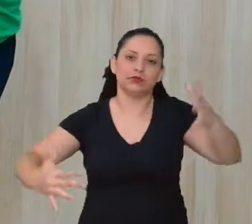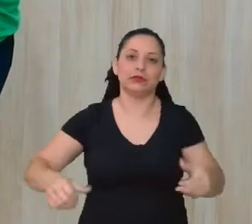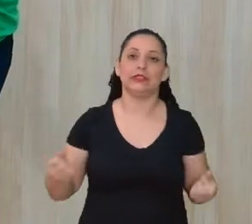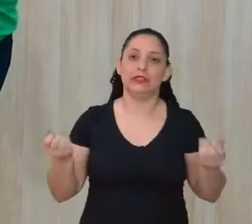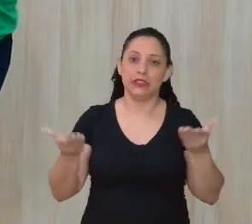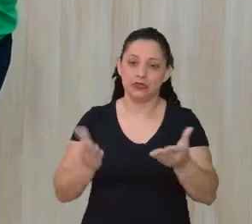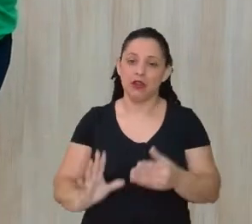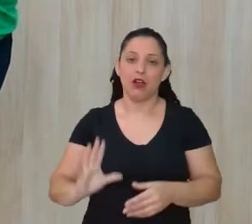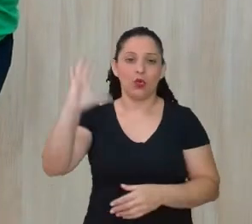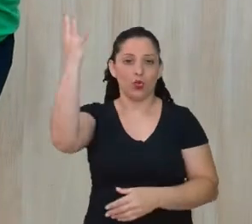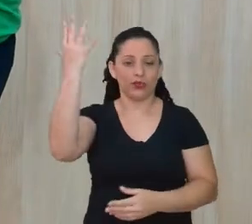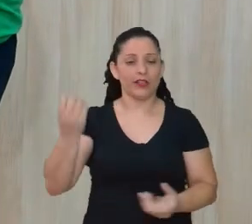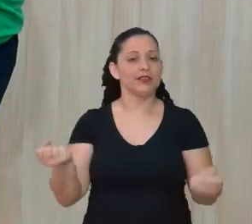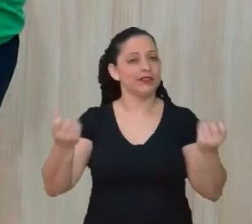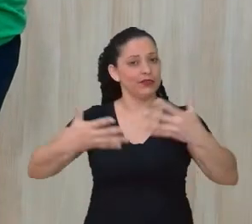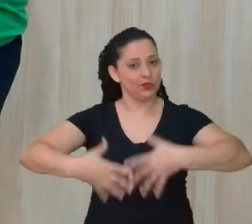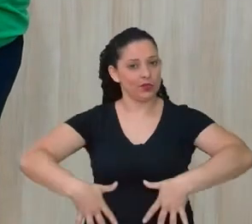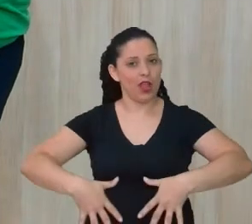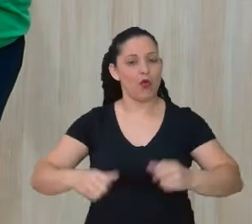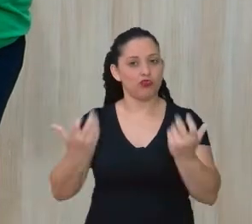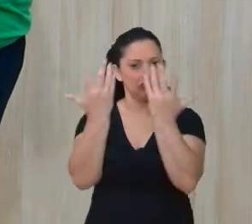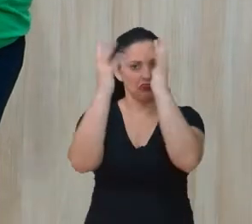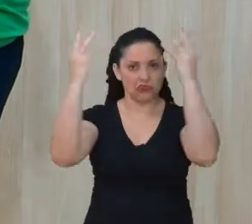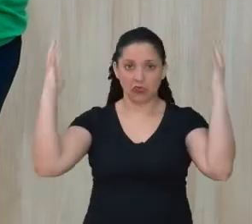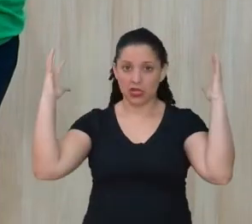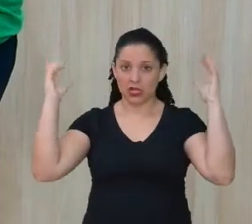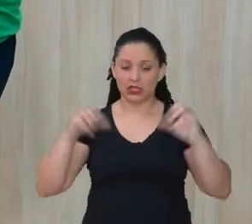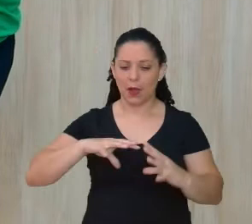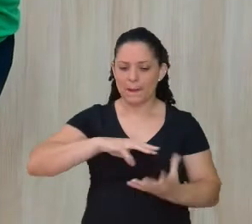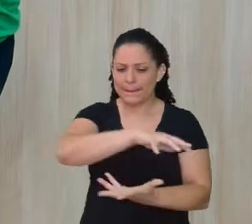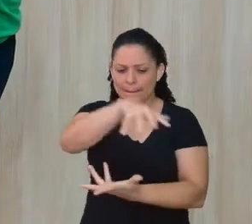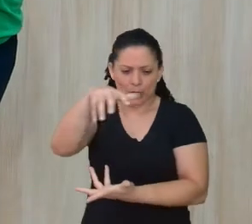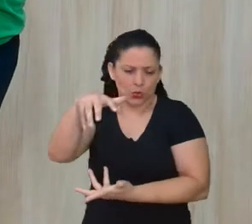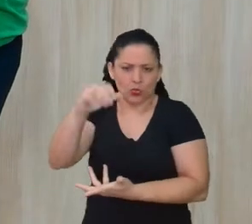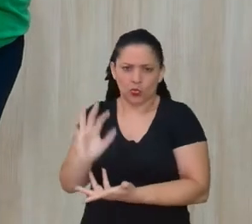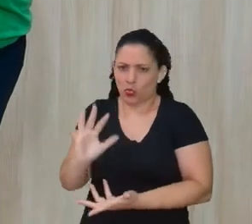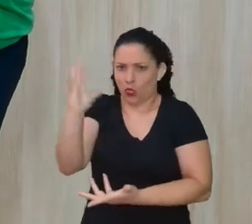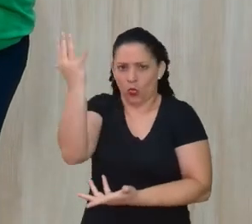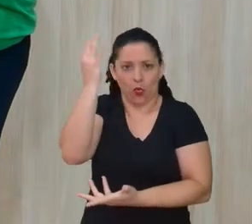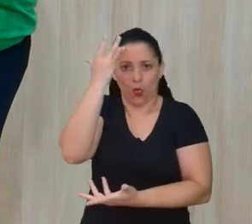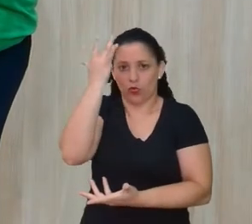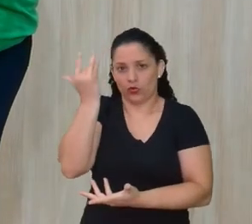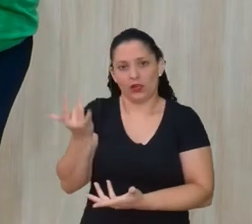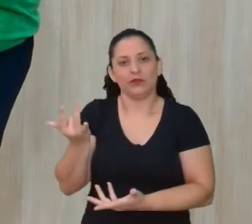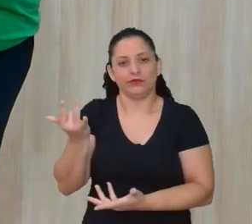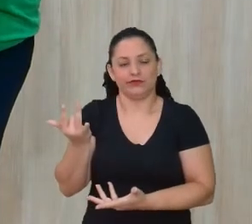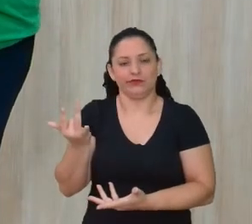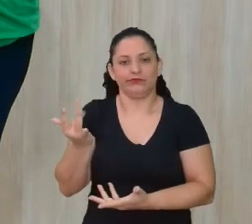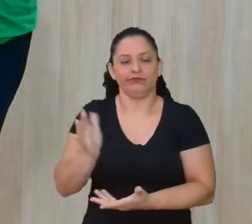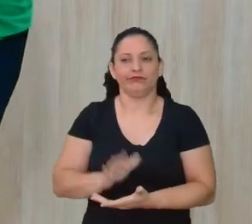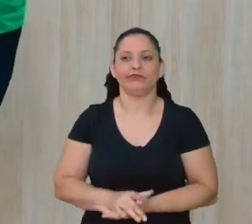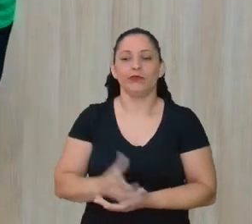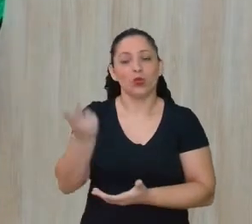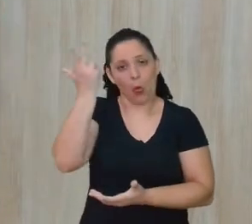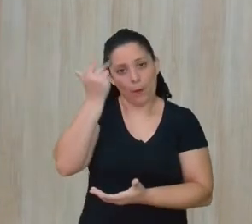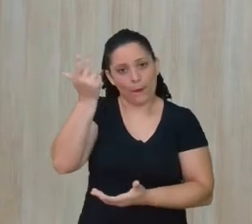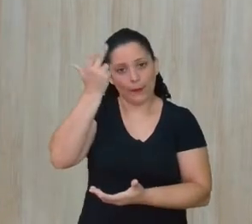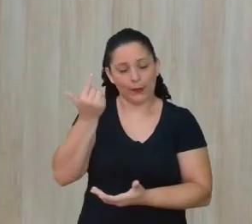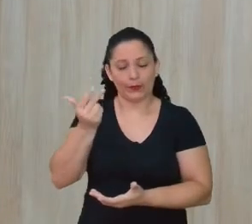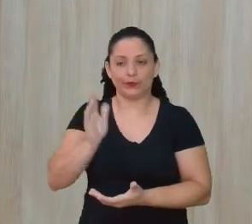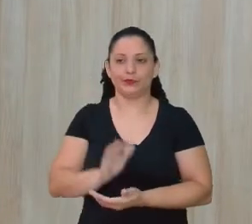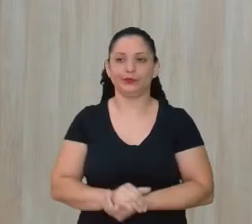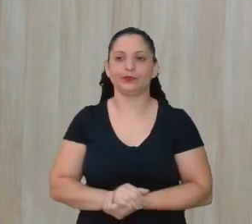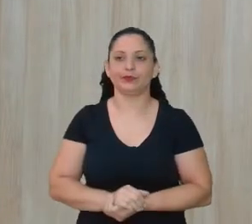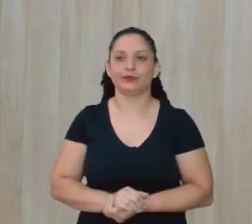que acontecem naturalmente no nosso planeta, pela dinâmica natural do nosso planeta, tá certo? Então, esses